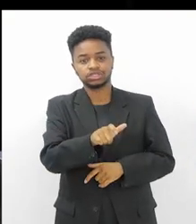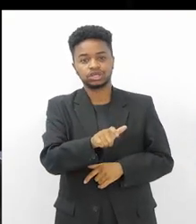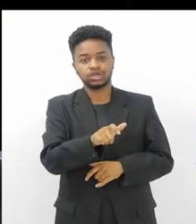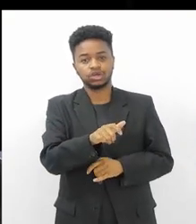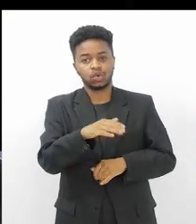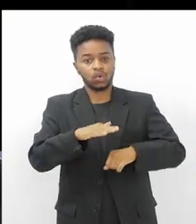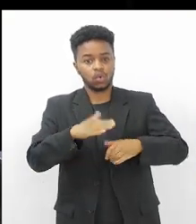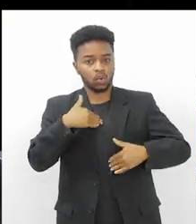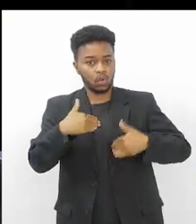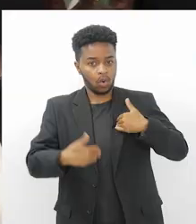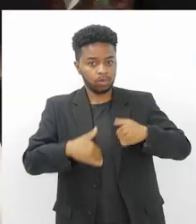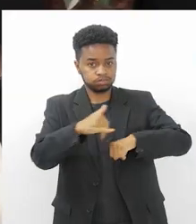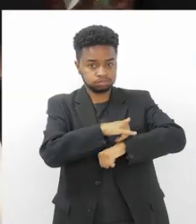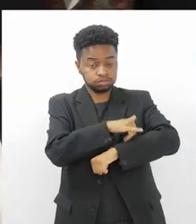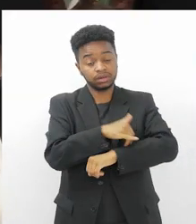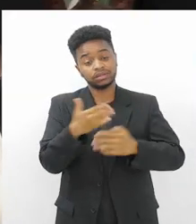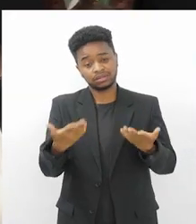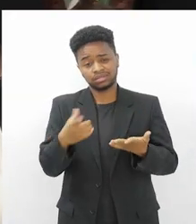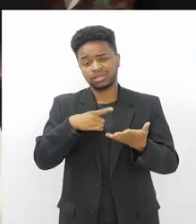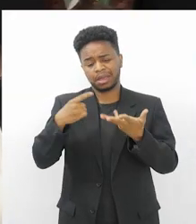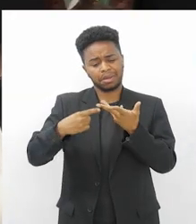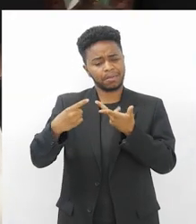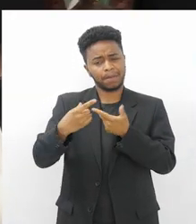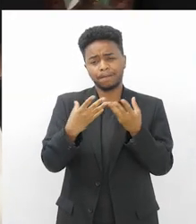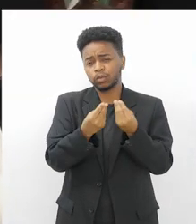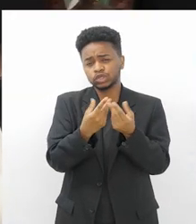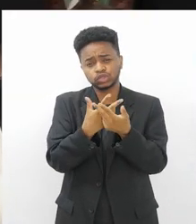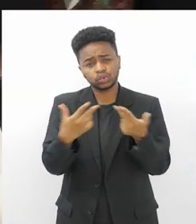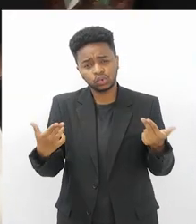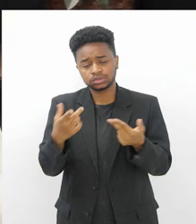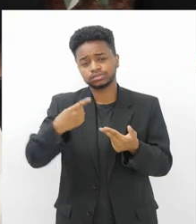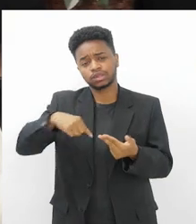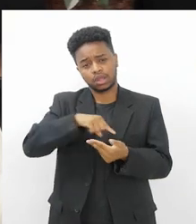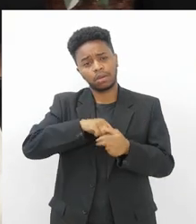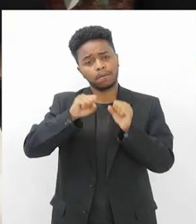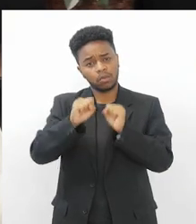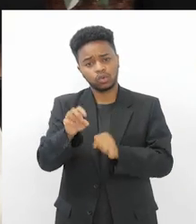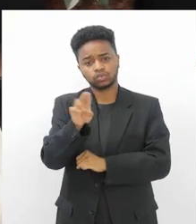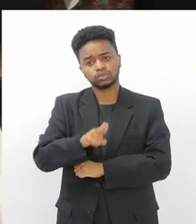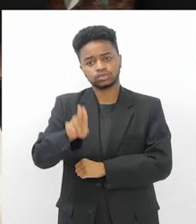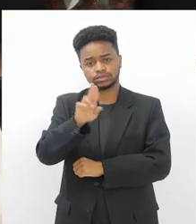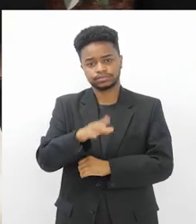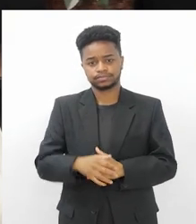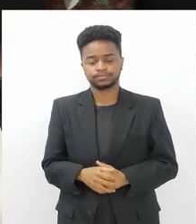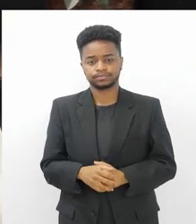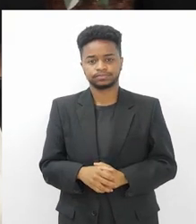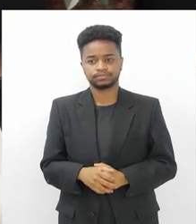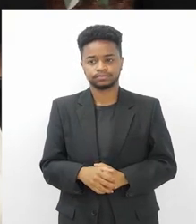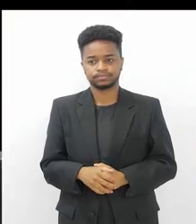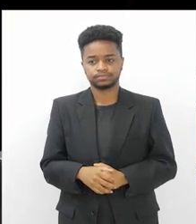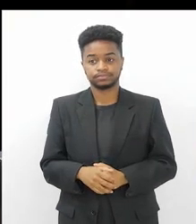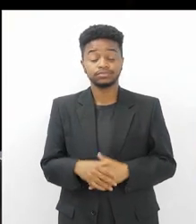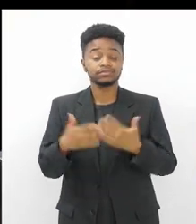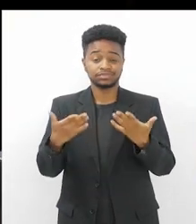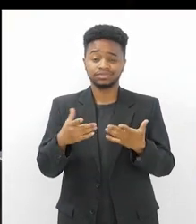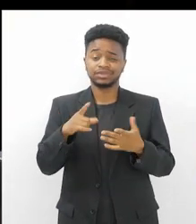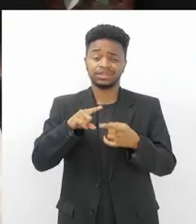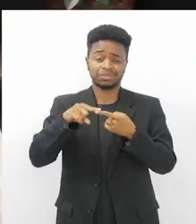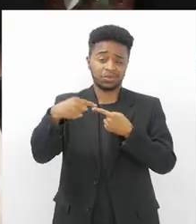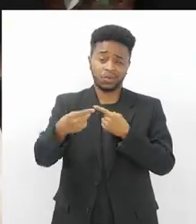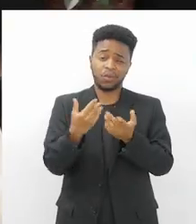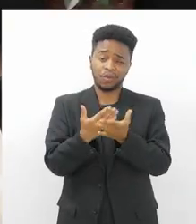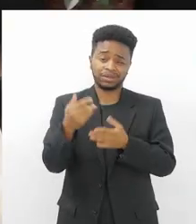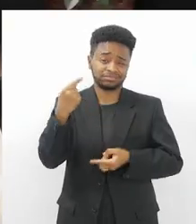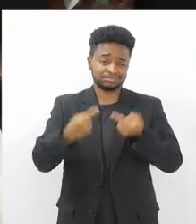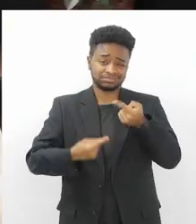são diferentes do intestino do gordo. Então, existe um mundo de coisas aí que a gente pode trabalhar, sabe? E aí a gente